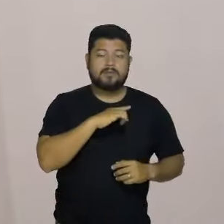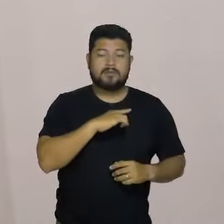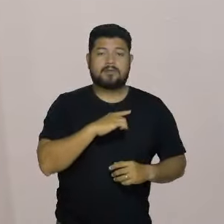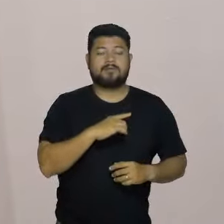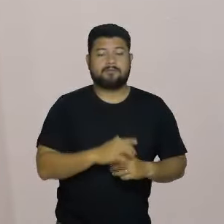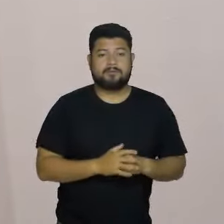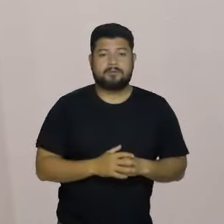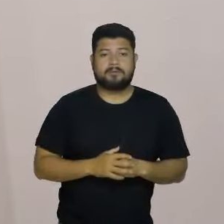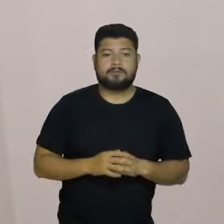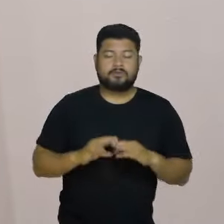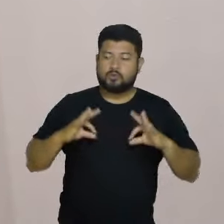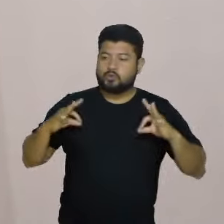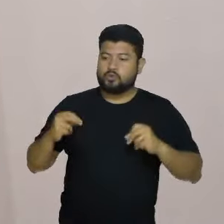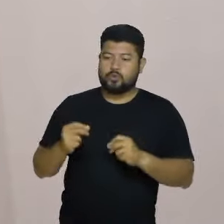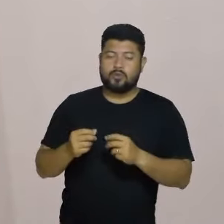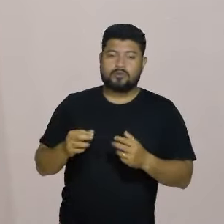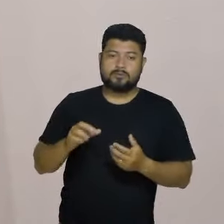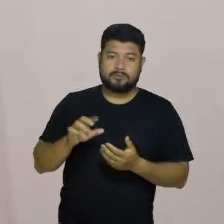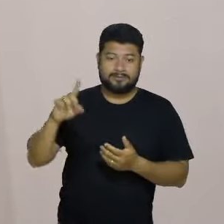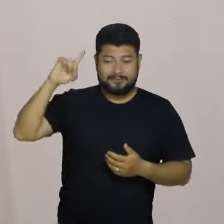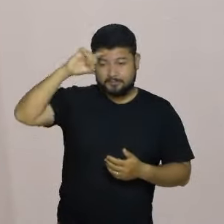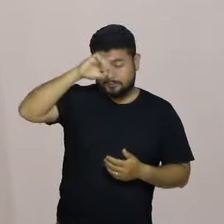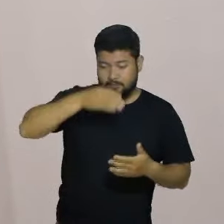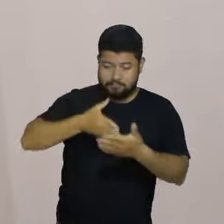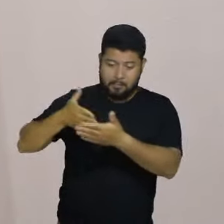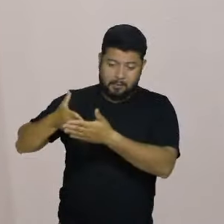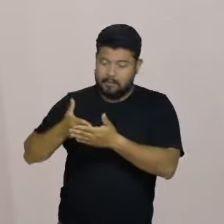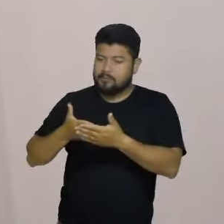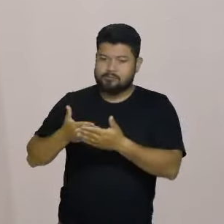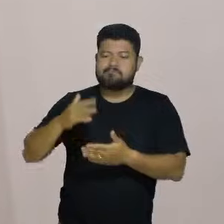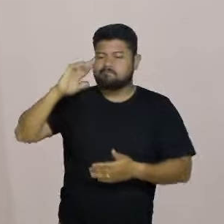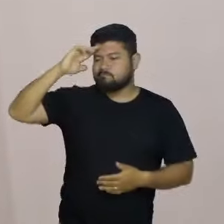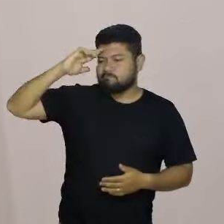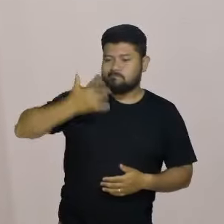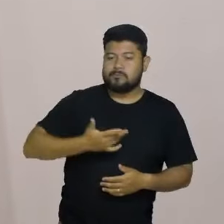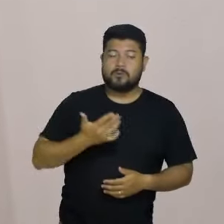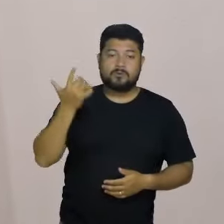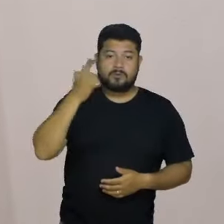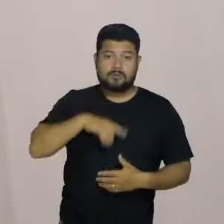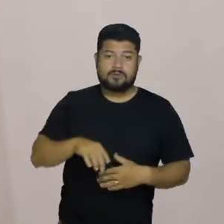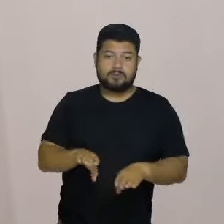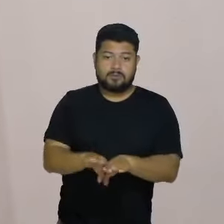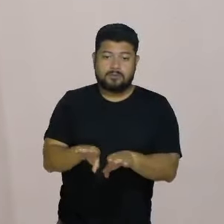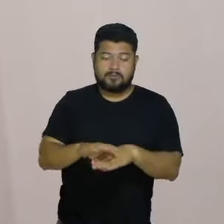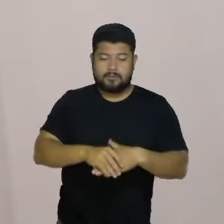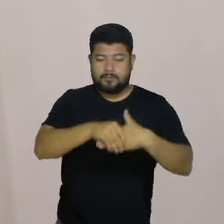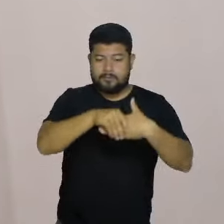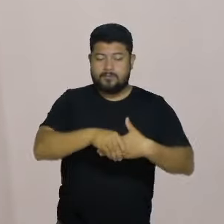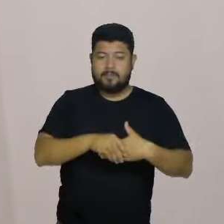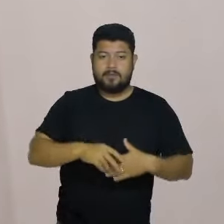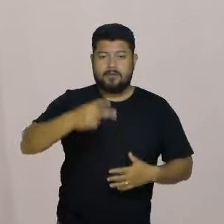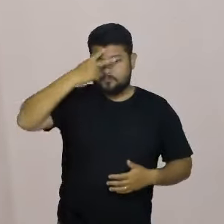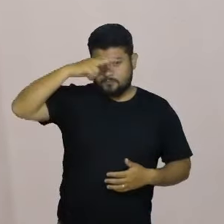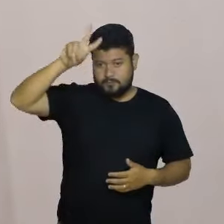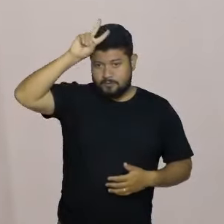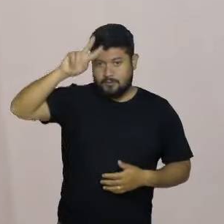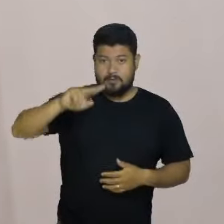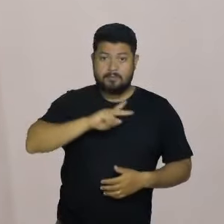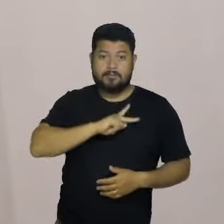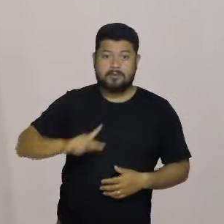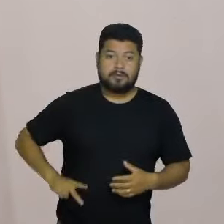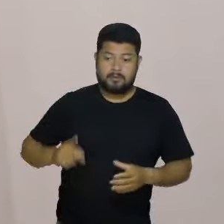resolvidos, né? Bem como aqui saudar o deputado Vicente Caro Preso, presidente da Comissão dos Direitos da